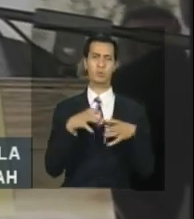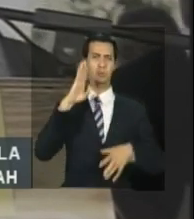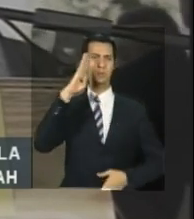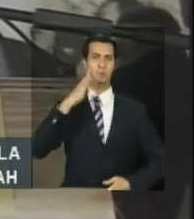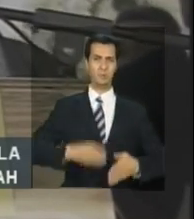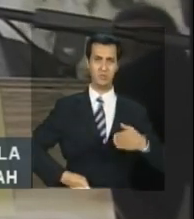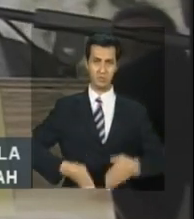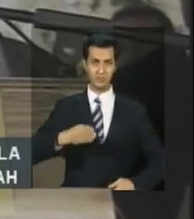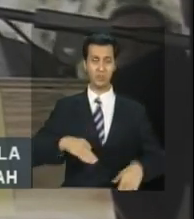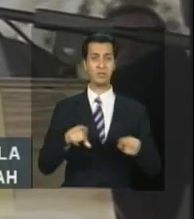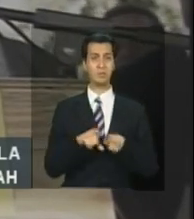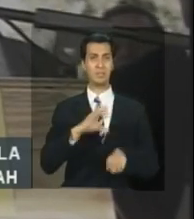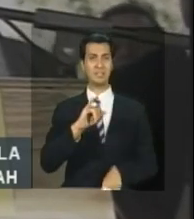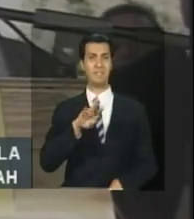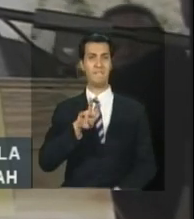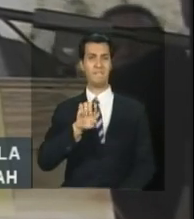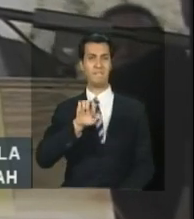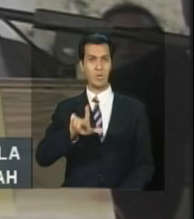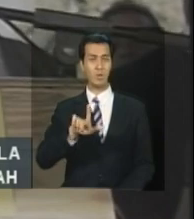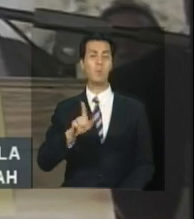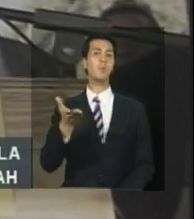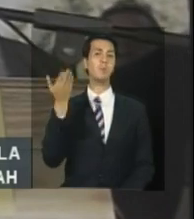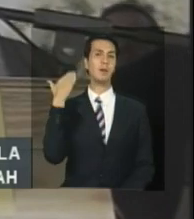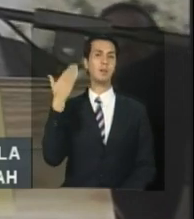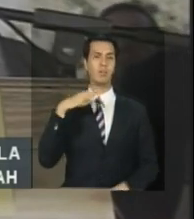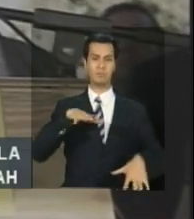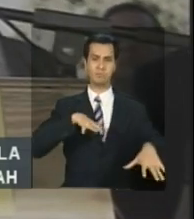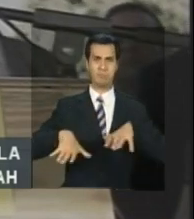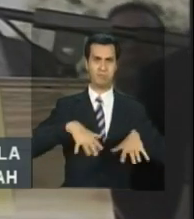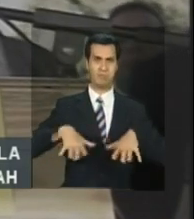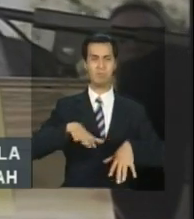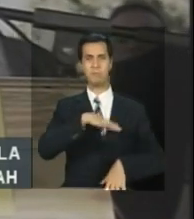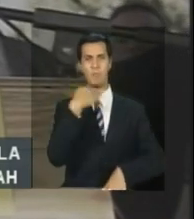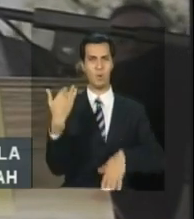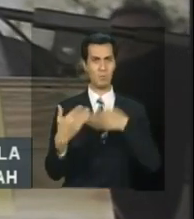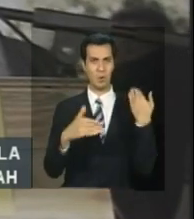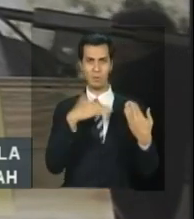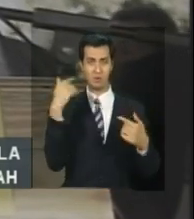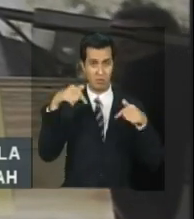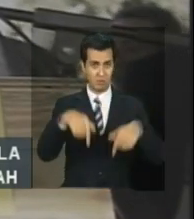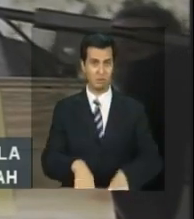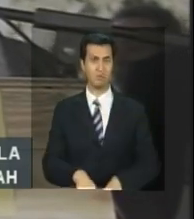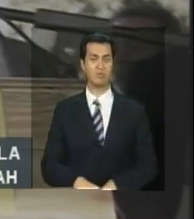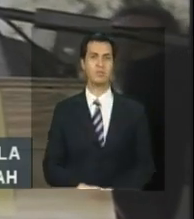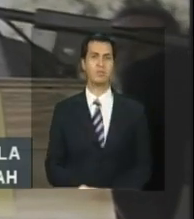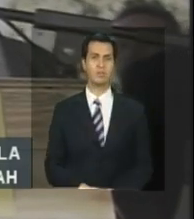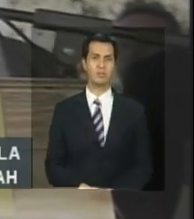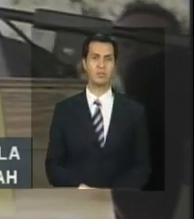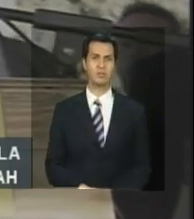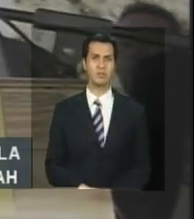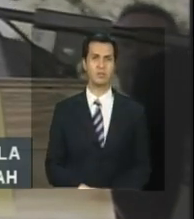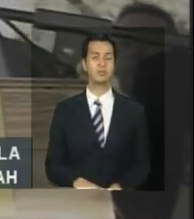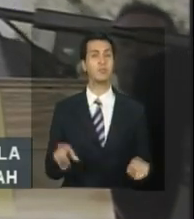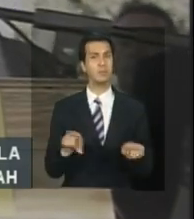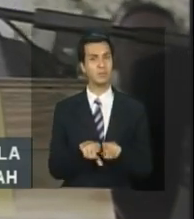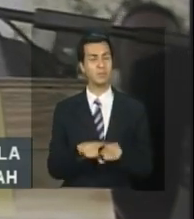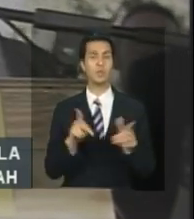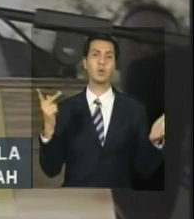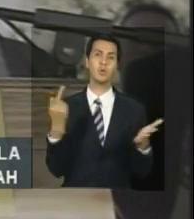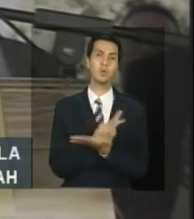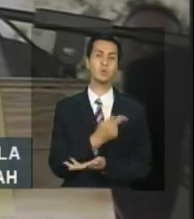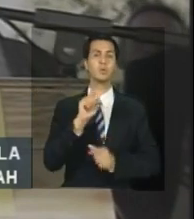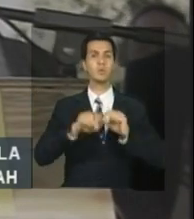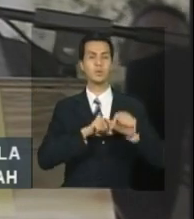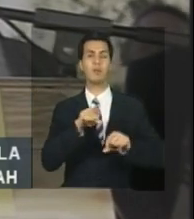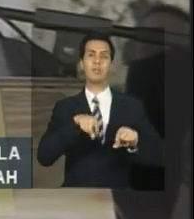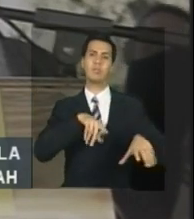e civis que perderam suas vidas no Haiti, inclusive no trágico